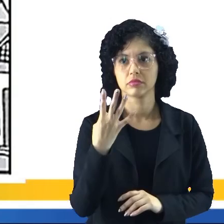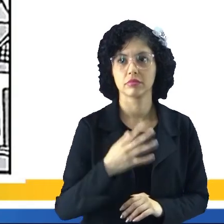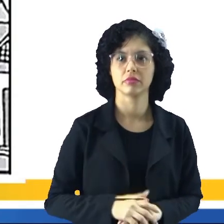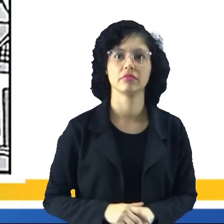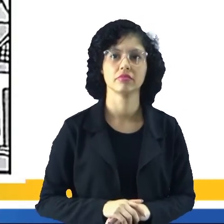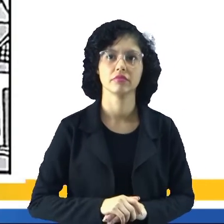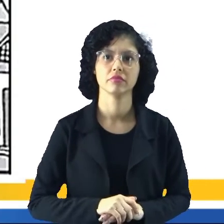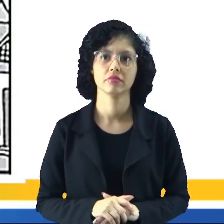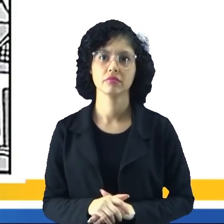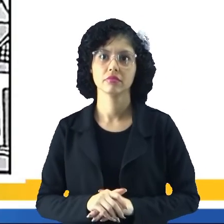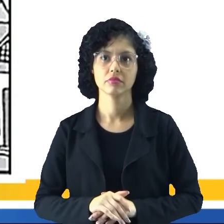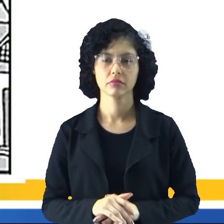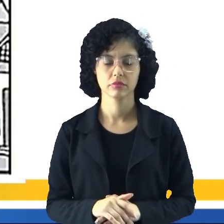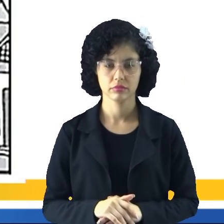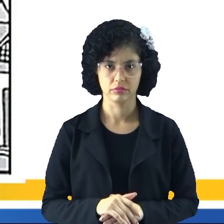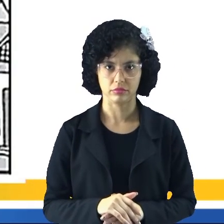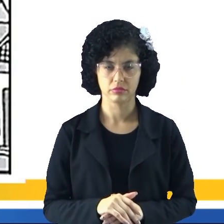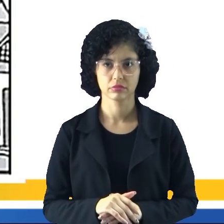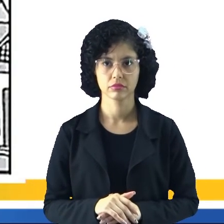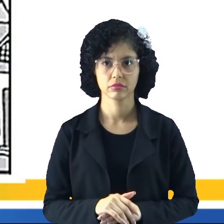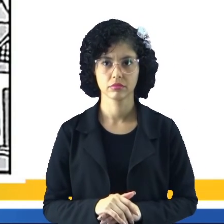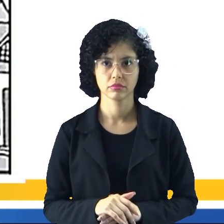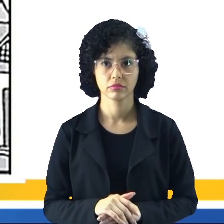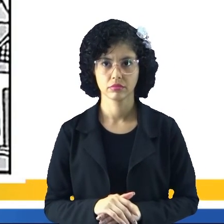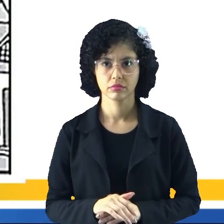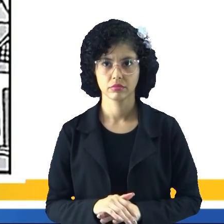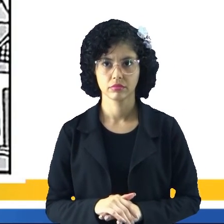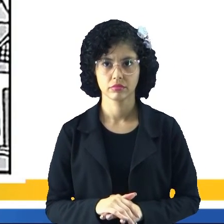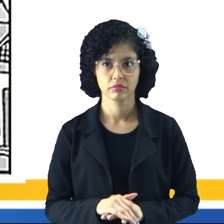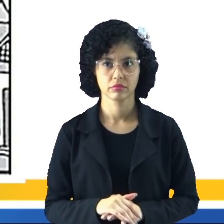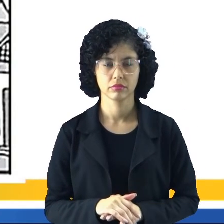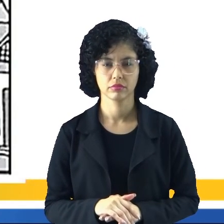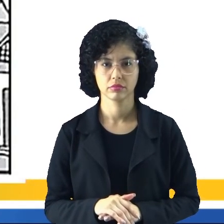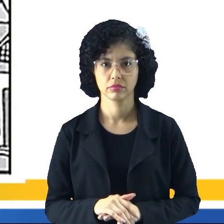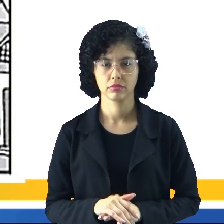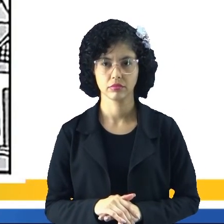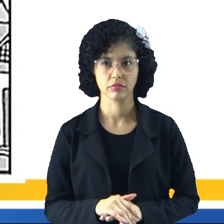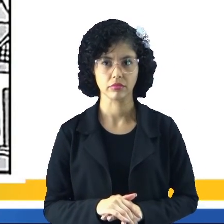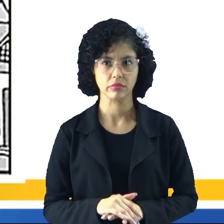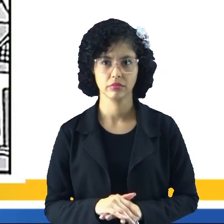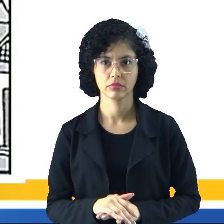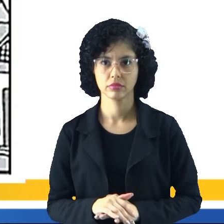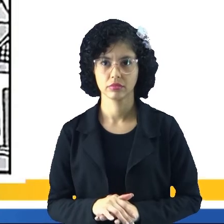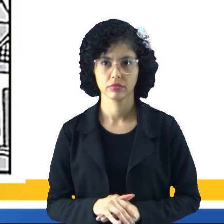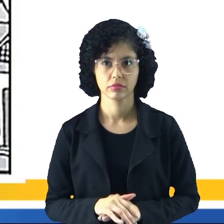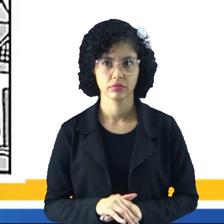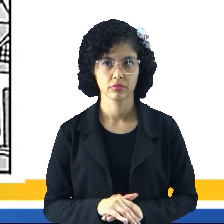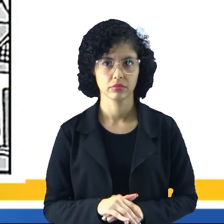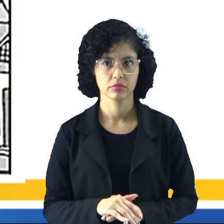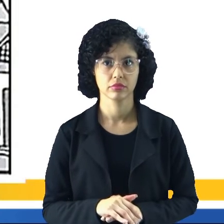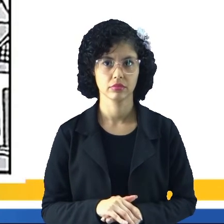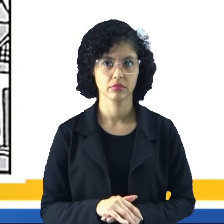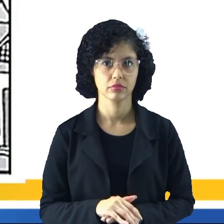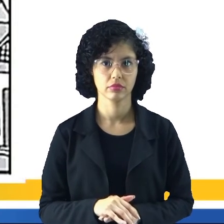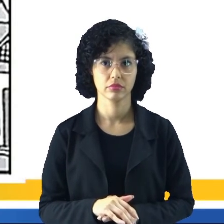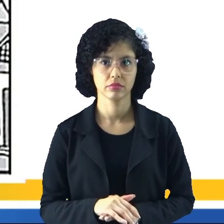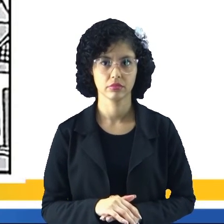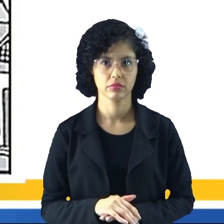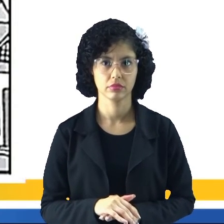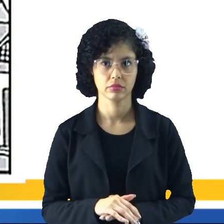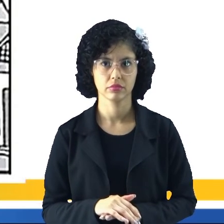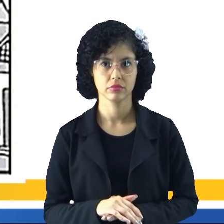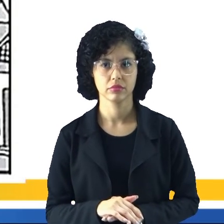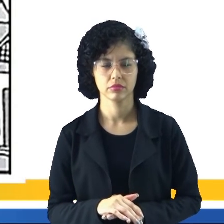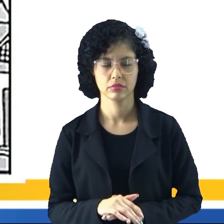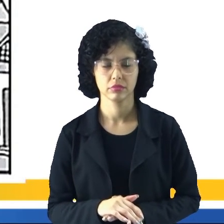tirinha. Então, Gaturro diz: Ágata, estou bebendo um tórrido romance com minha maestra,